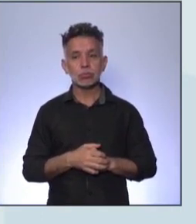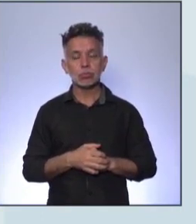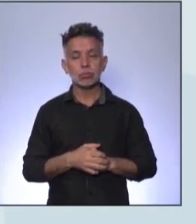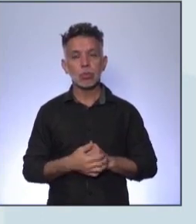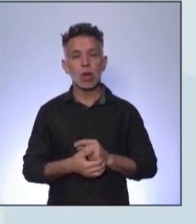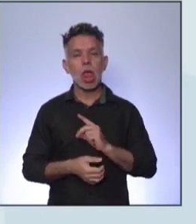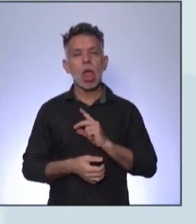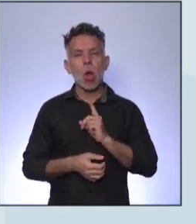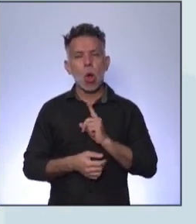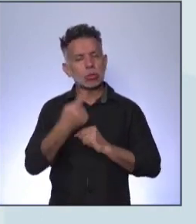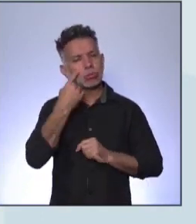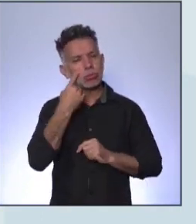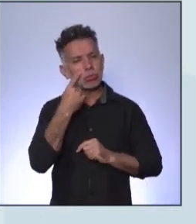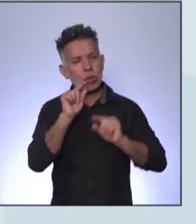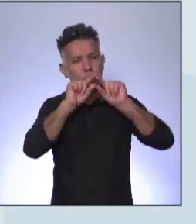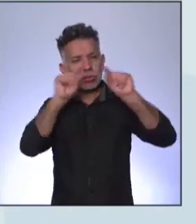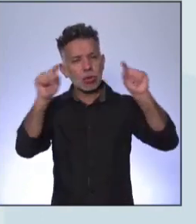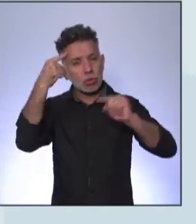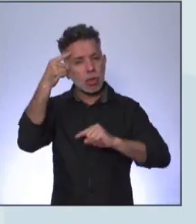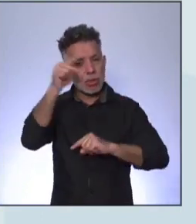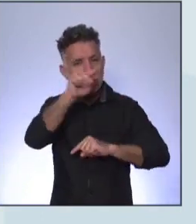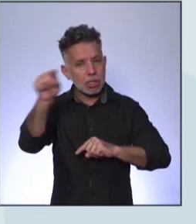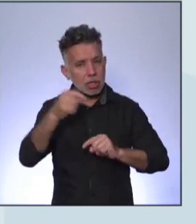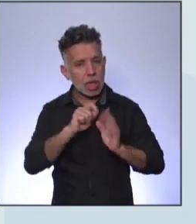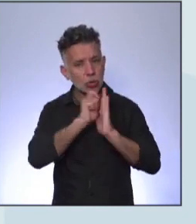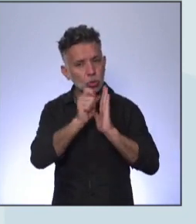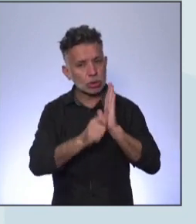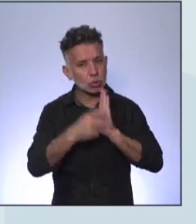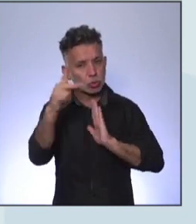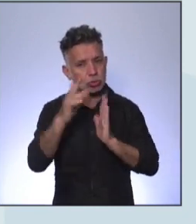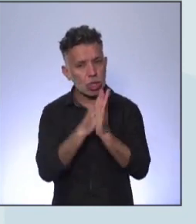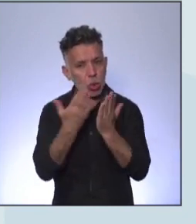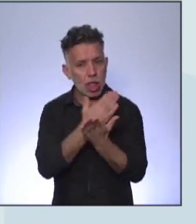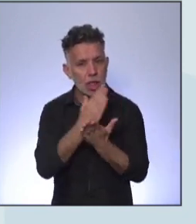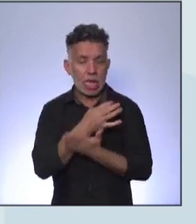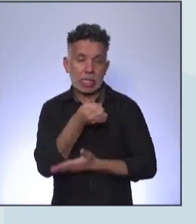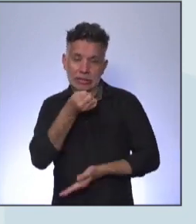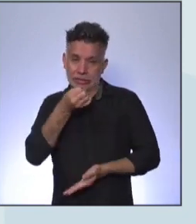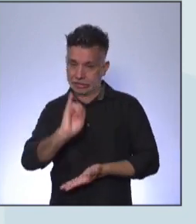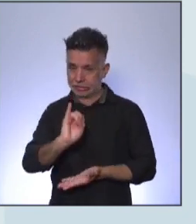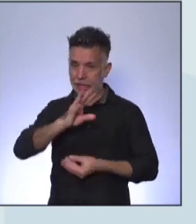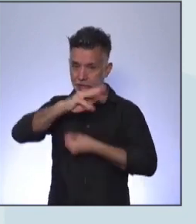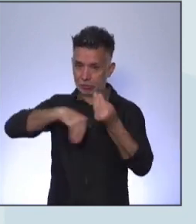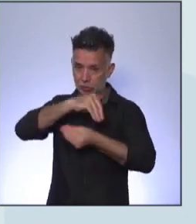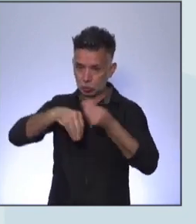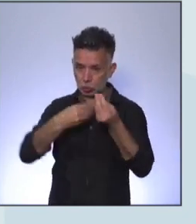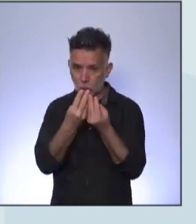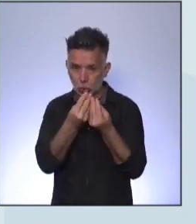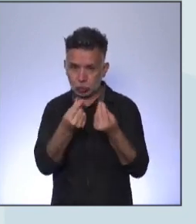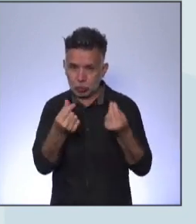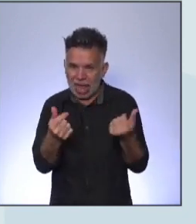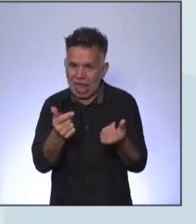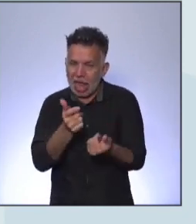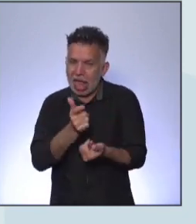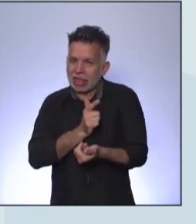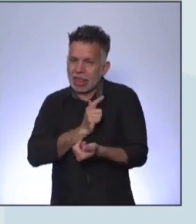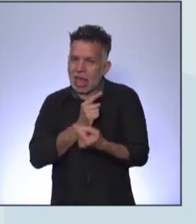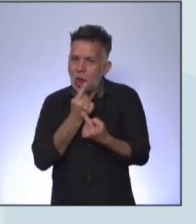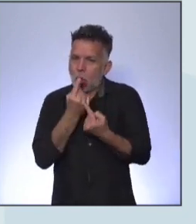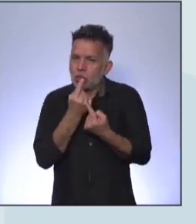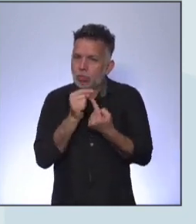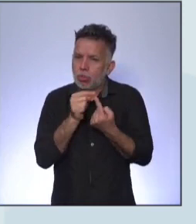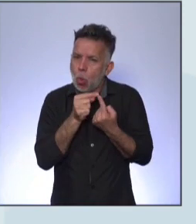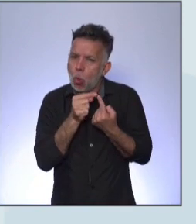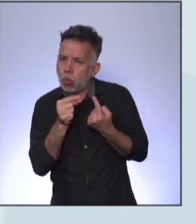Uma reflexão aqui para vocês irem pensando e anotando no caderno de vocês. Se a mistura homogênea só tem uma fase